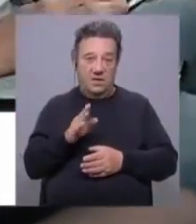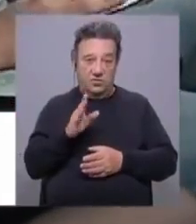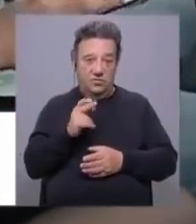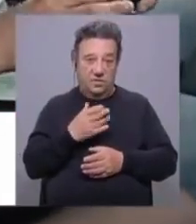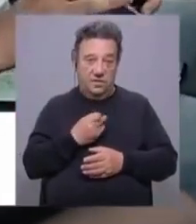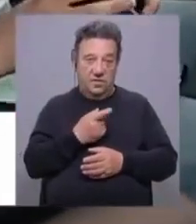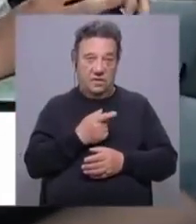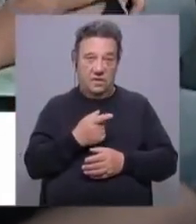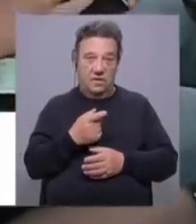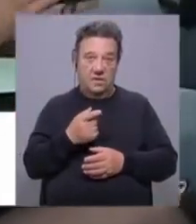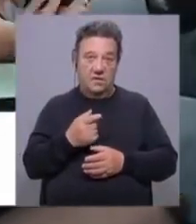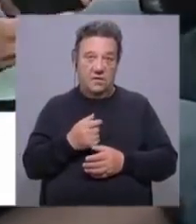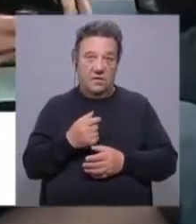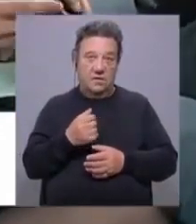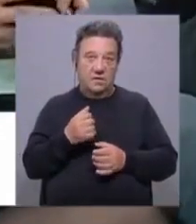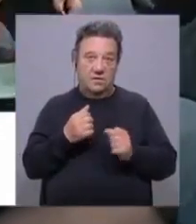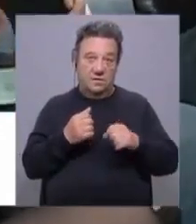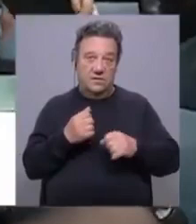exato.